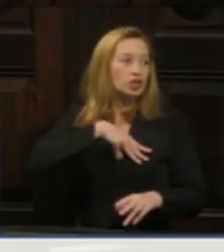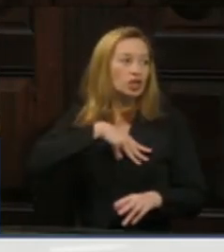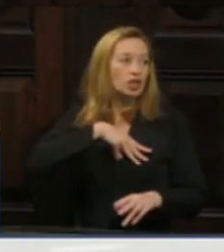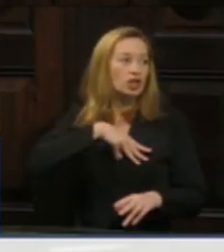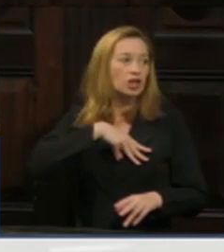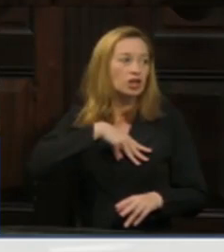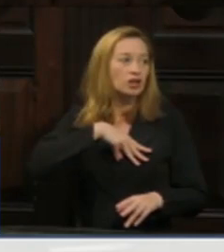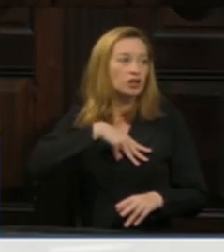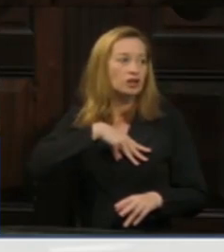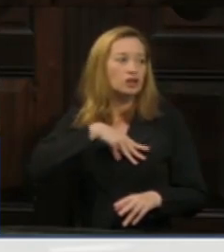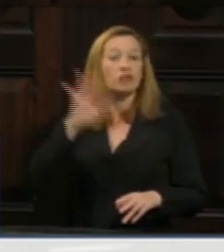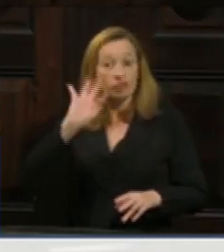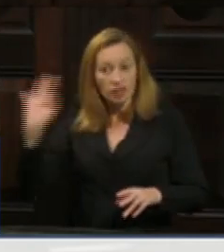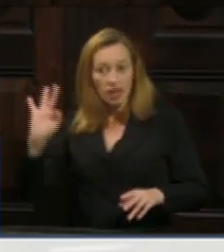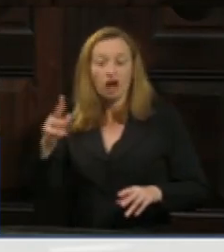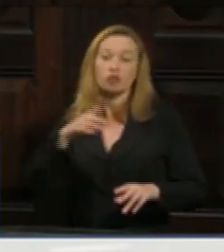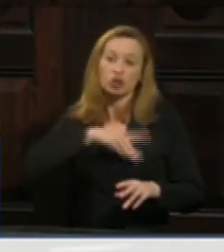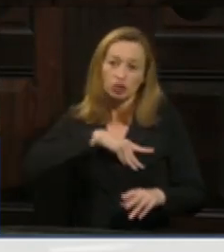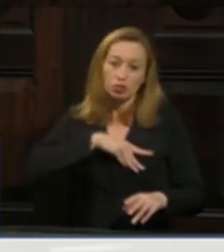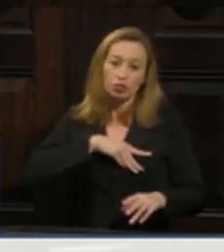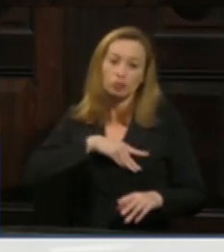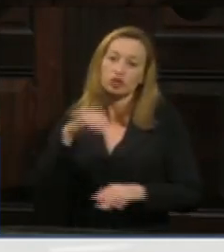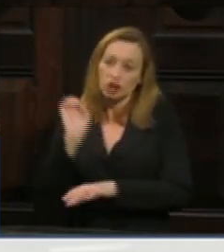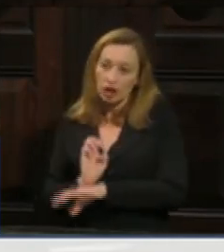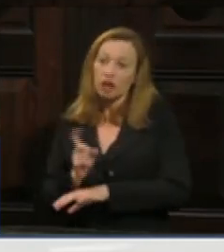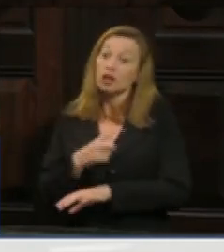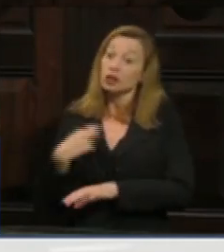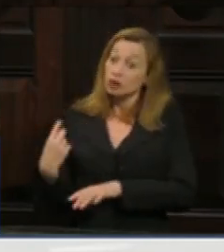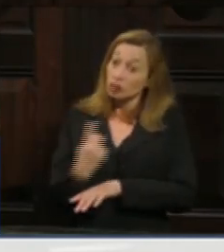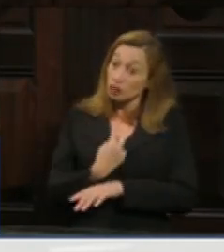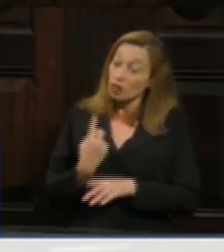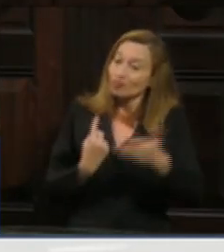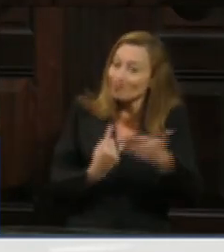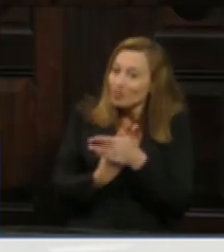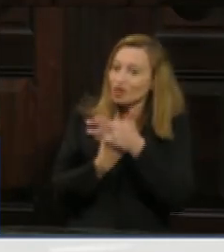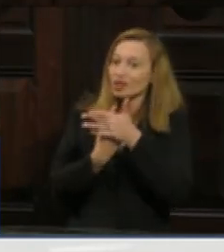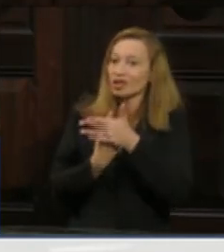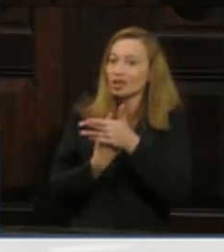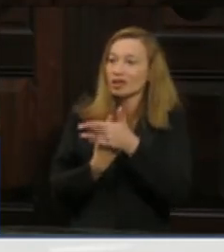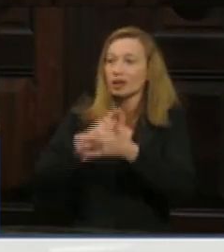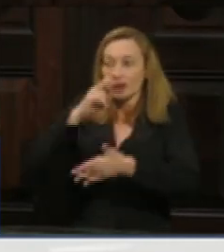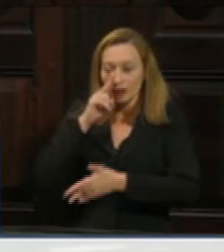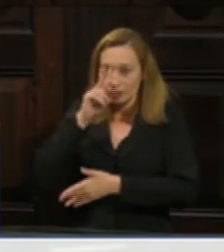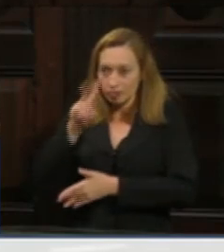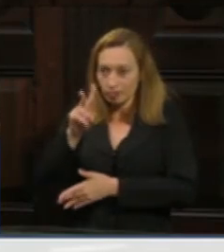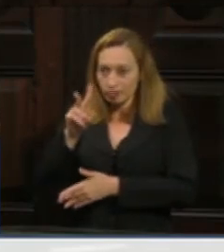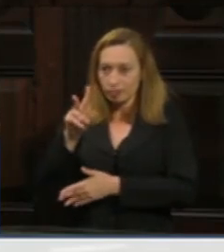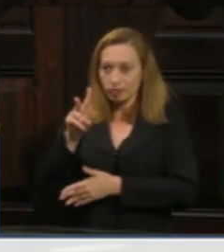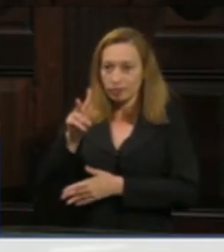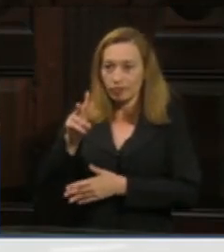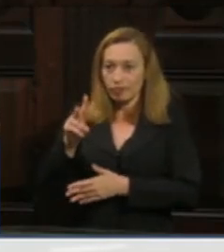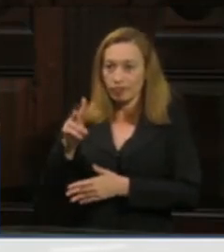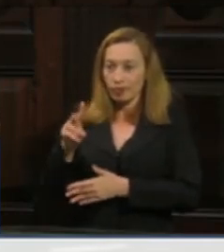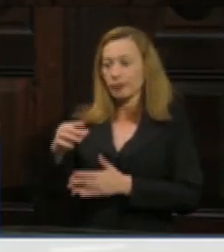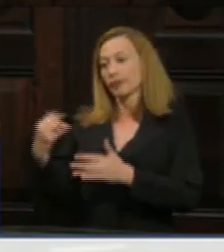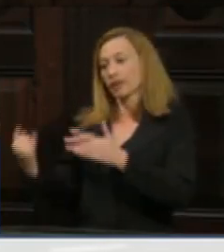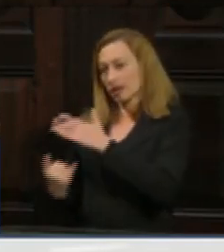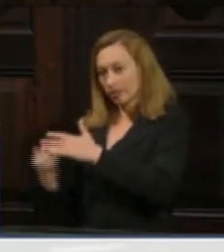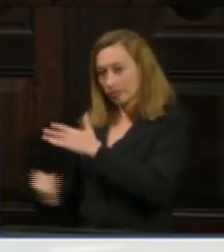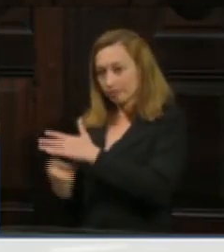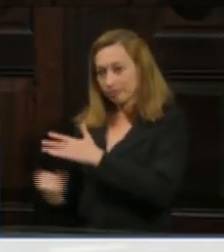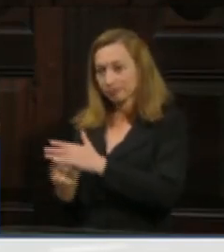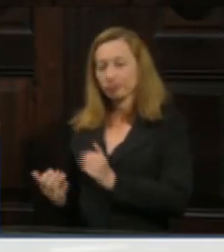do judiciário. Mas o Poder Judiciário decide quando é provocado.